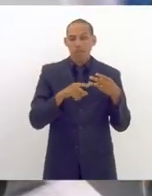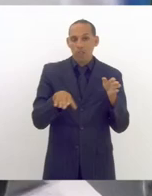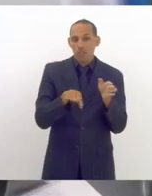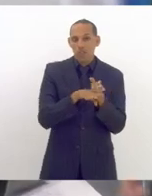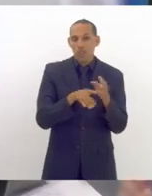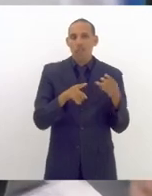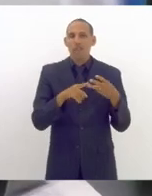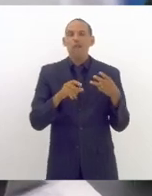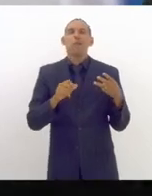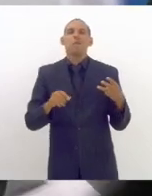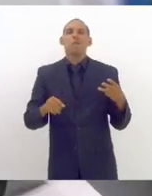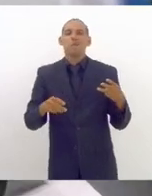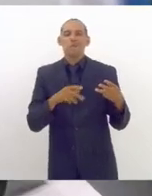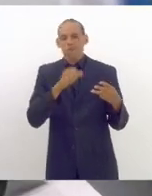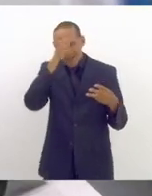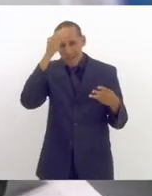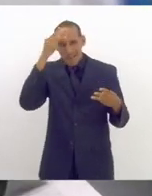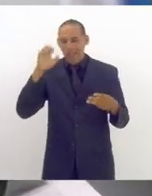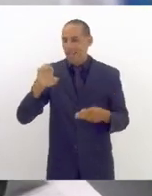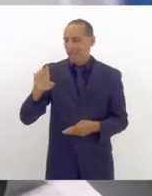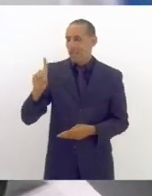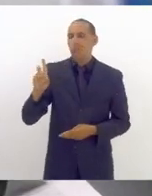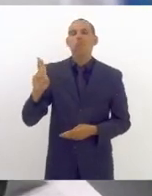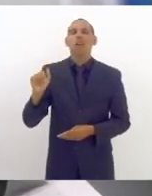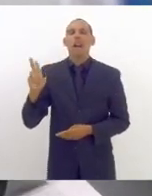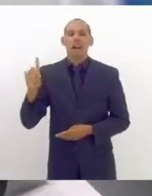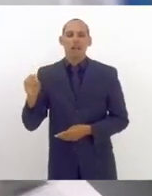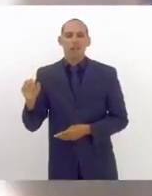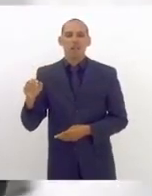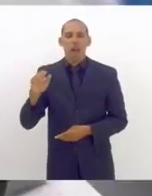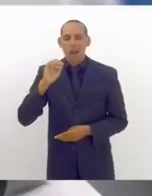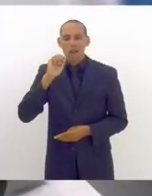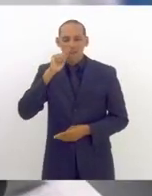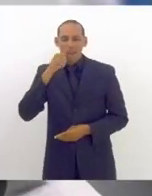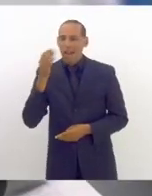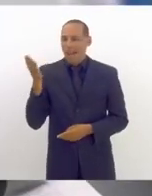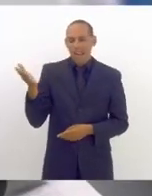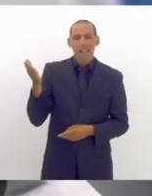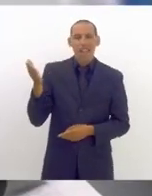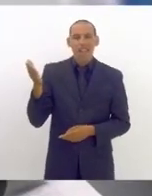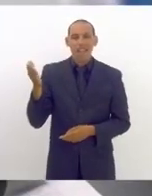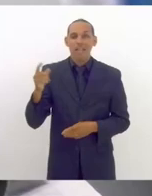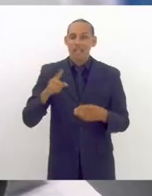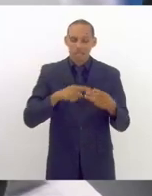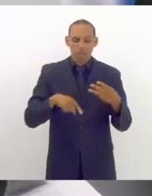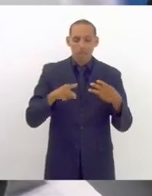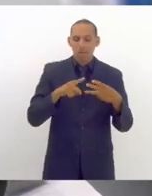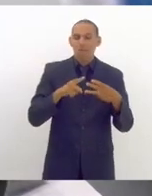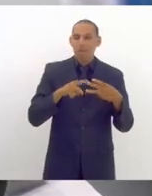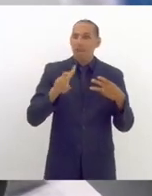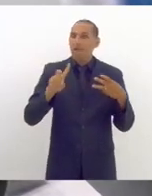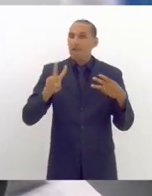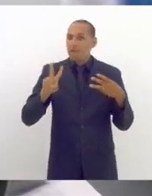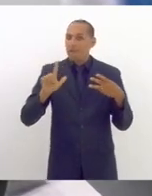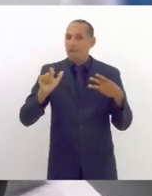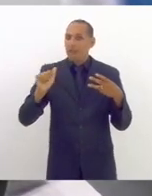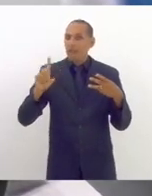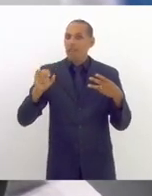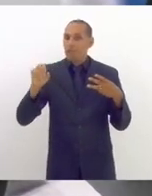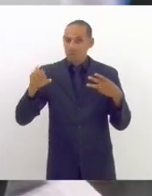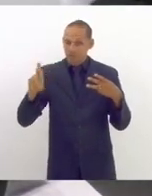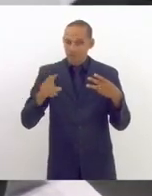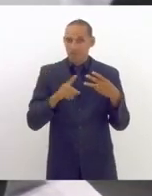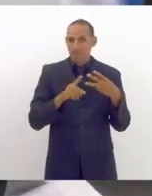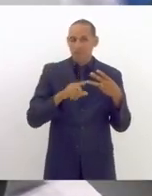do prefeito Eduardo Paes que falará após o prefeito Wladimir não agora é hora dos prefeitos